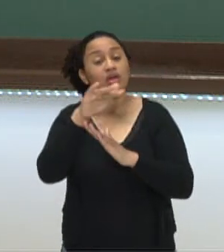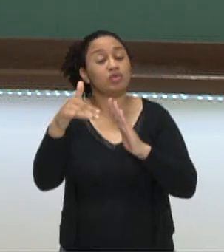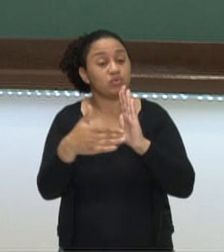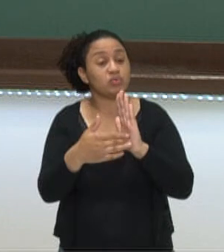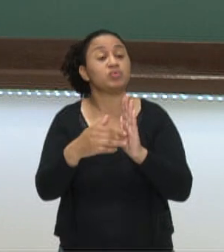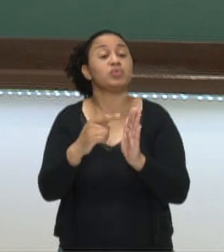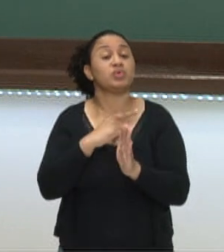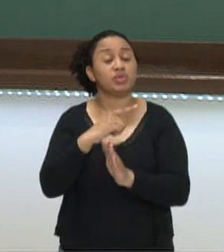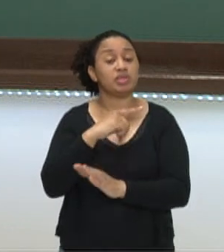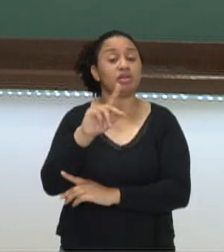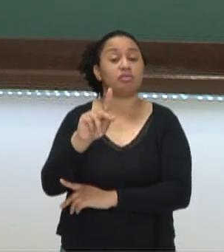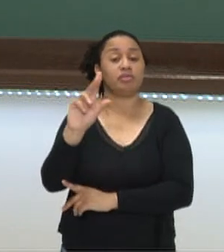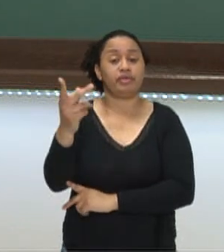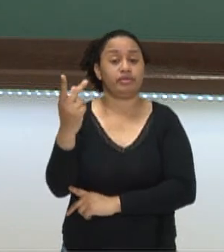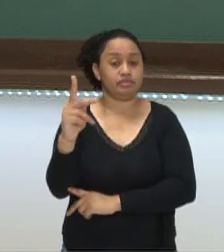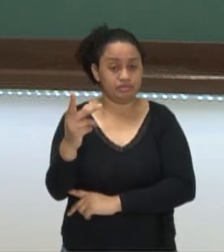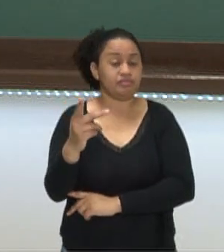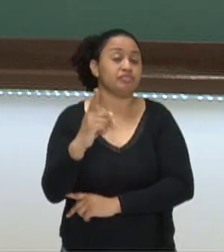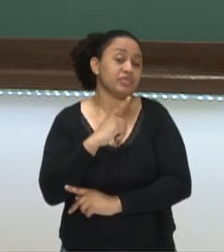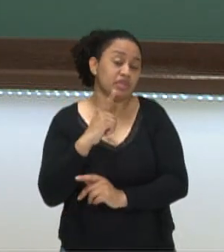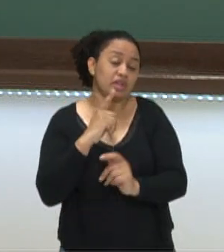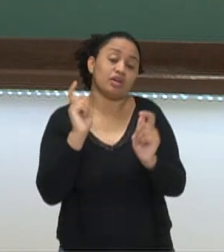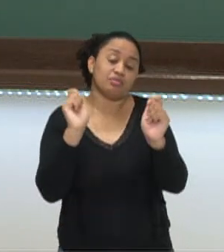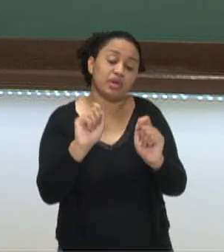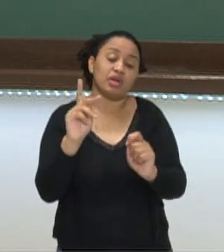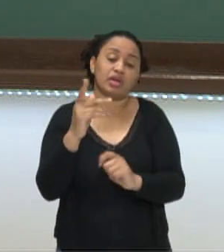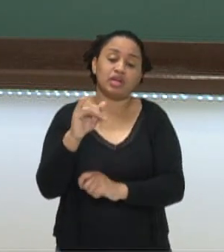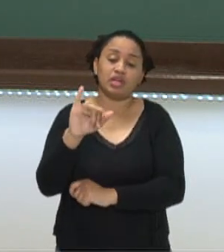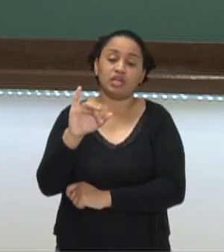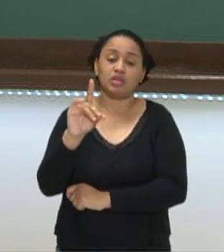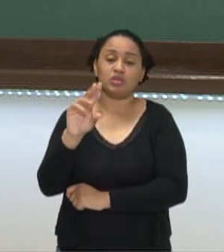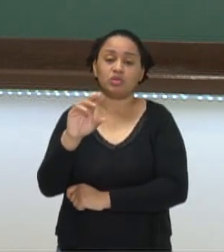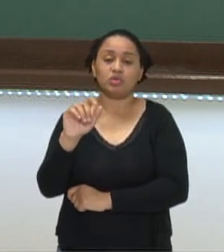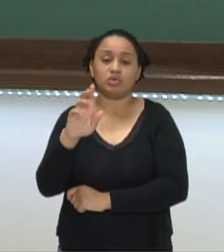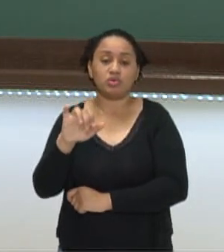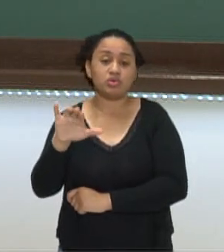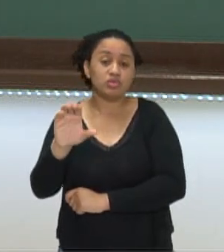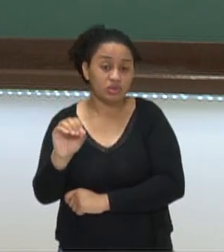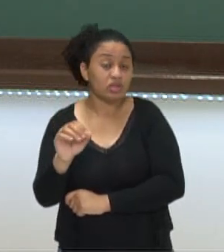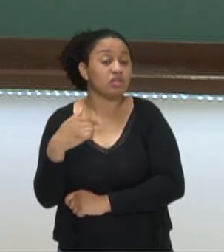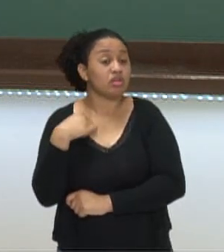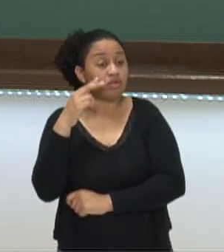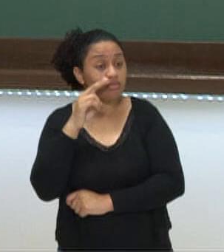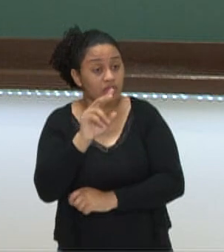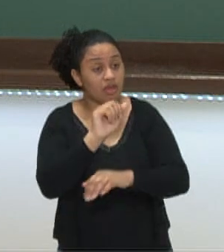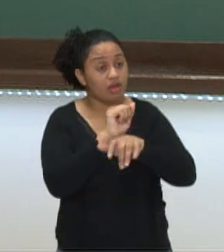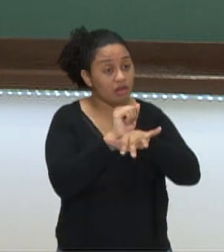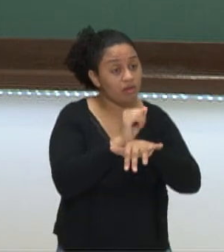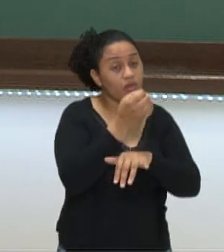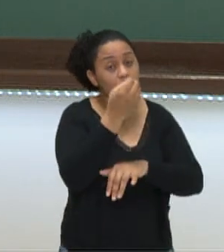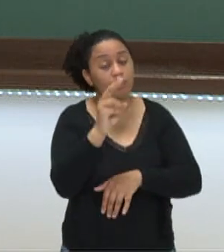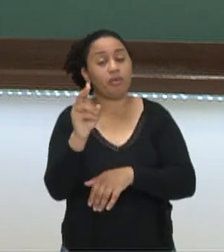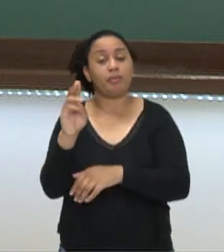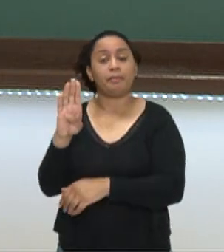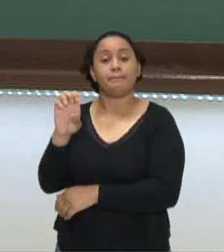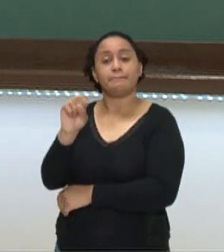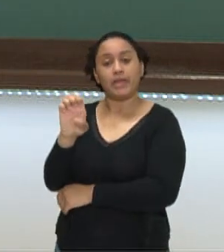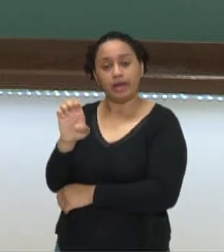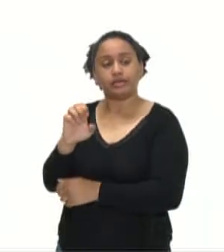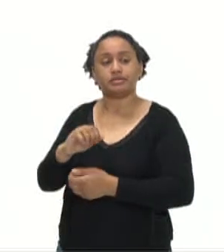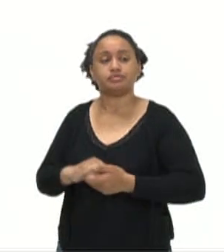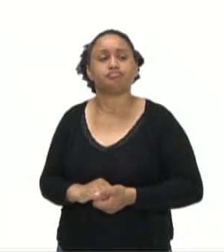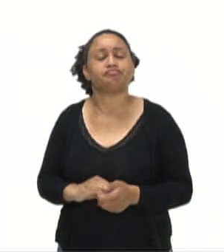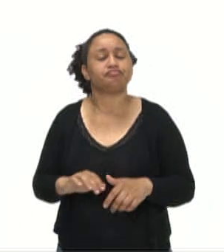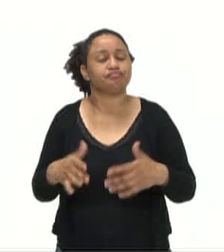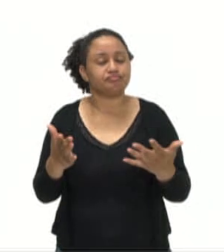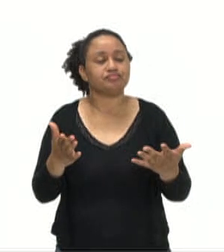substâncias têm o seu pH, seu potencial de hidrogênio, que verifica se ela é ácida ou básica, tá? E